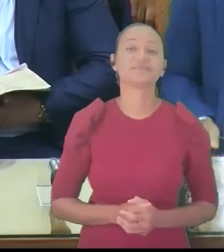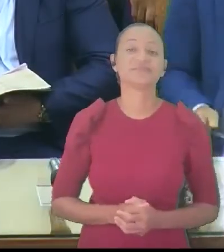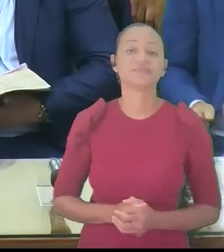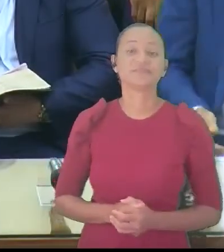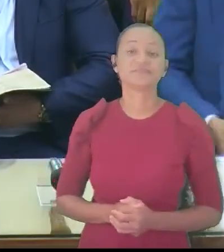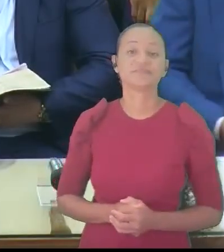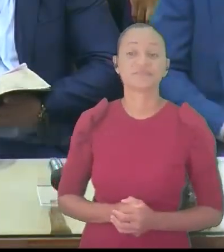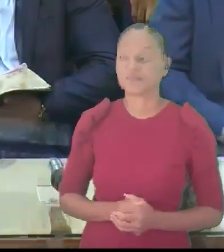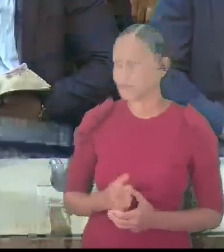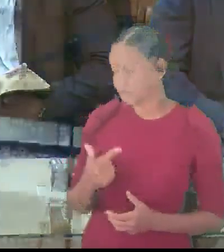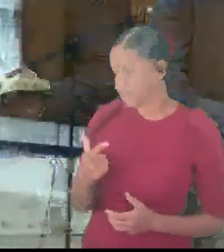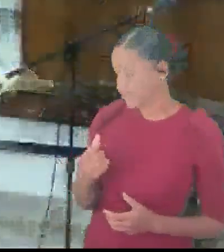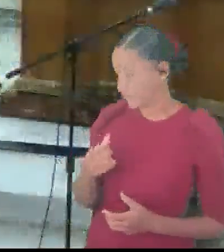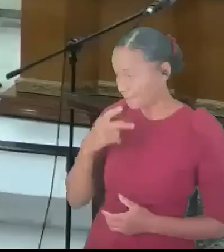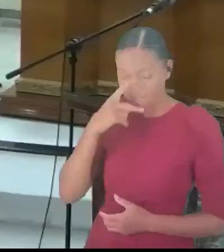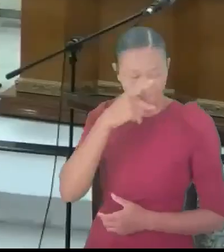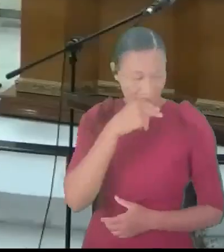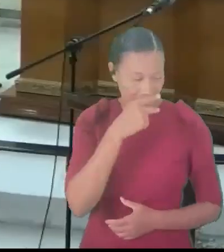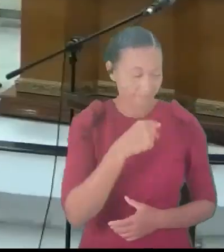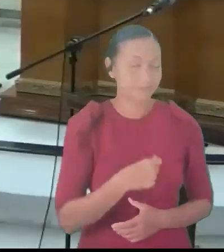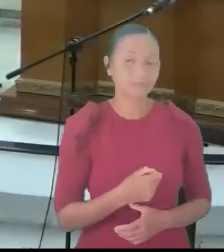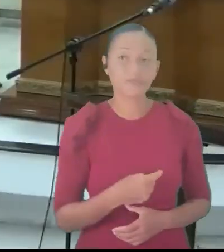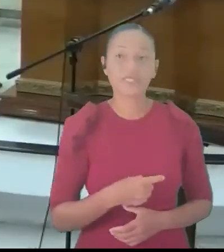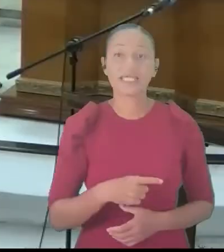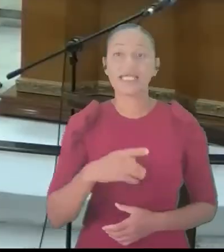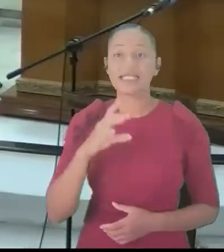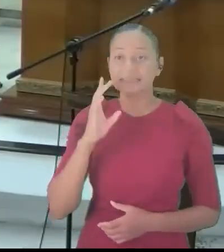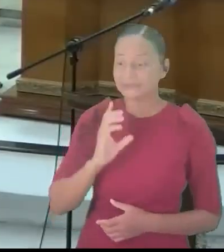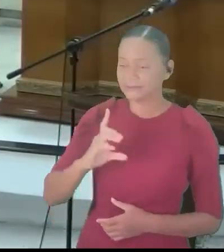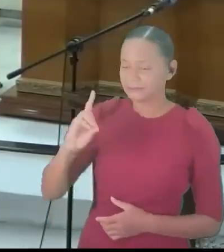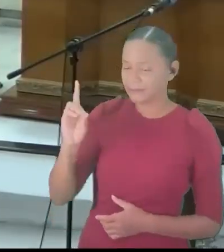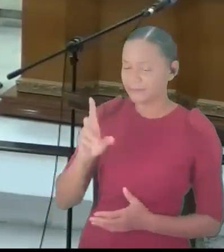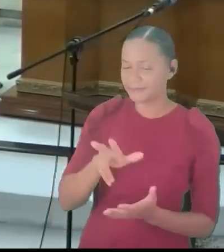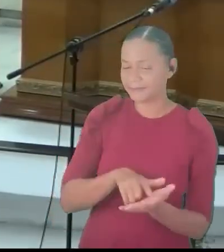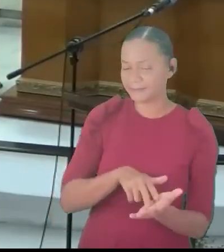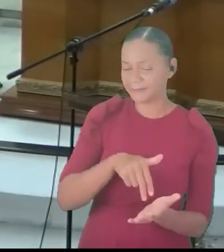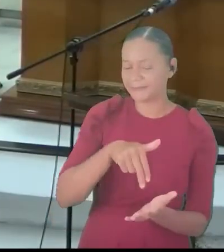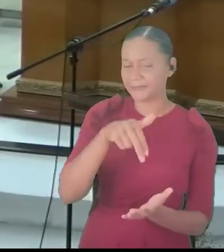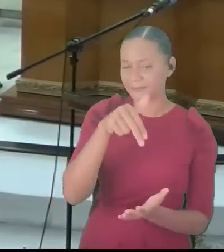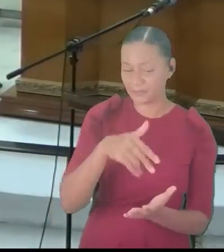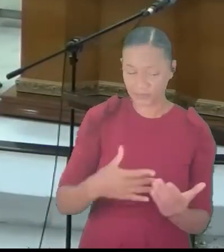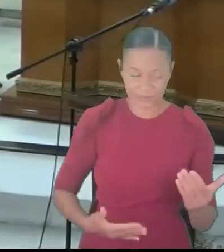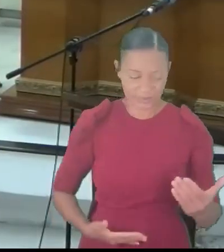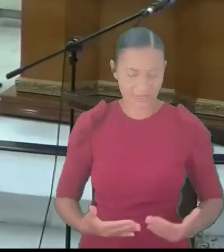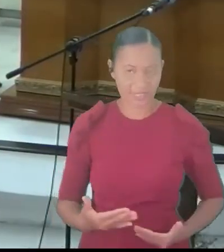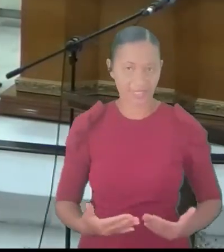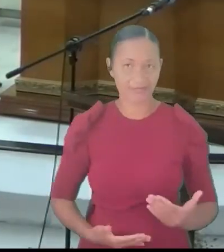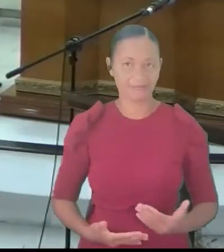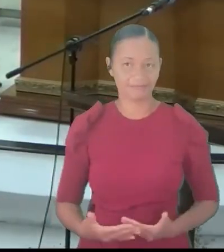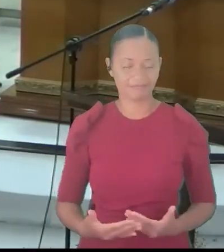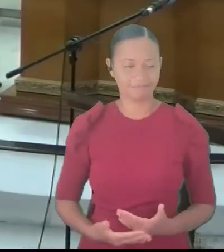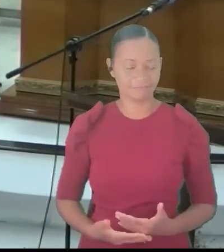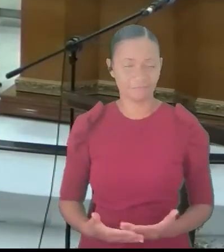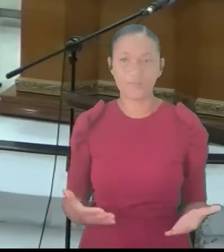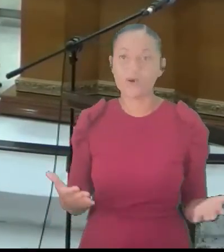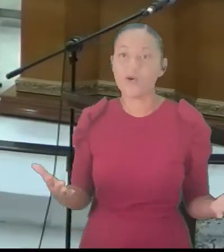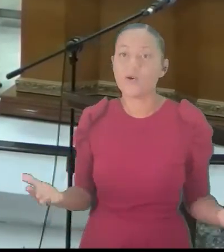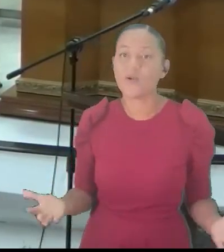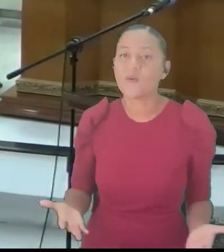O 26? Sim, o mesmo. Tendo Deus ressuscitado o seu servo. Pronto. E